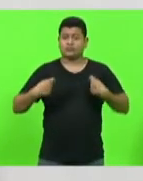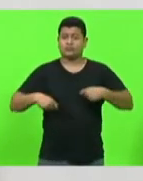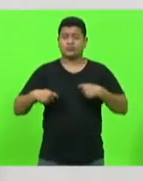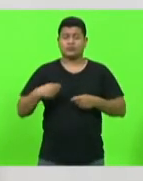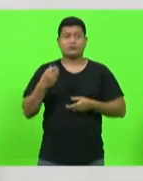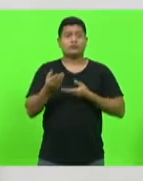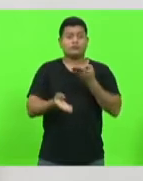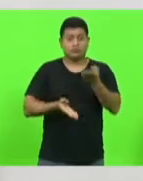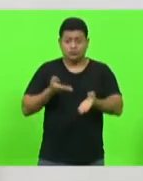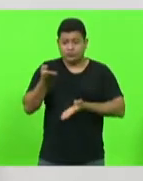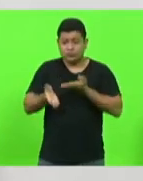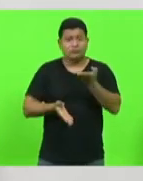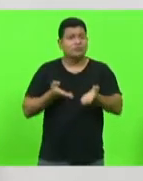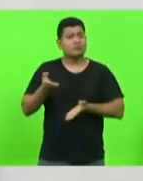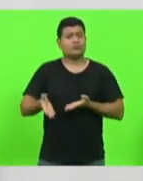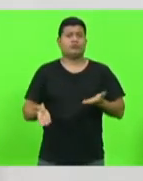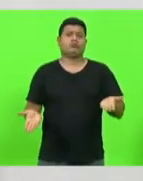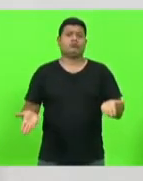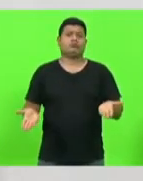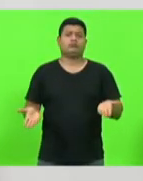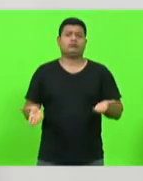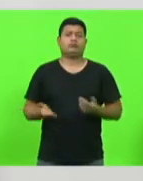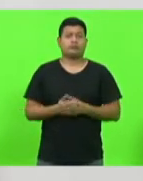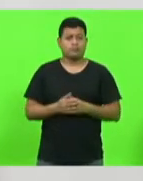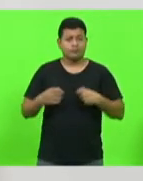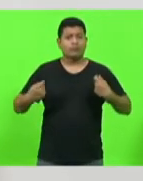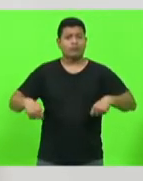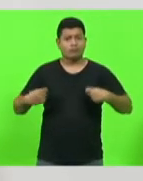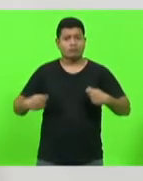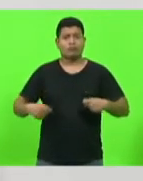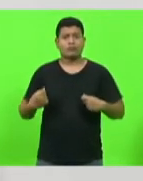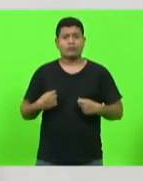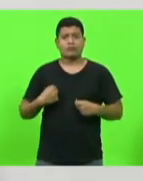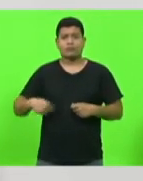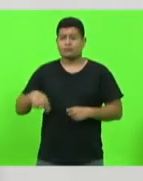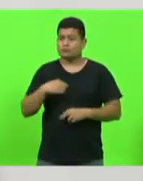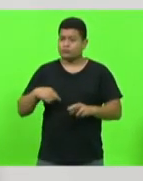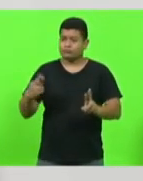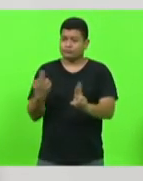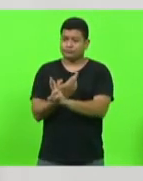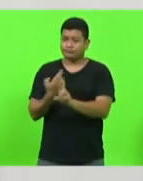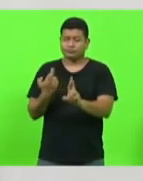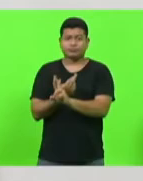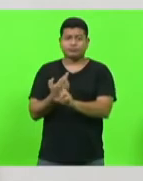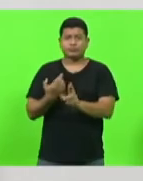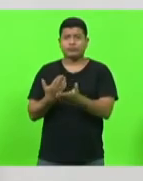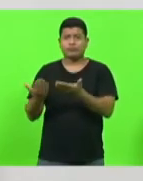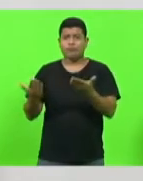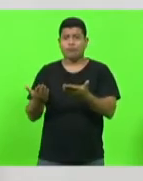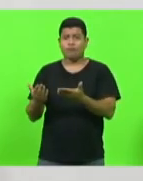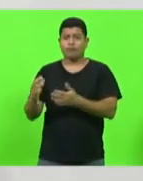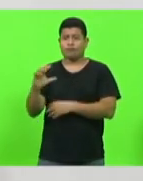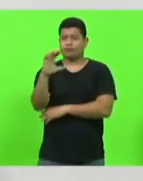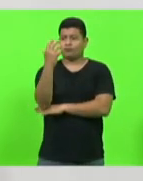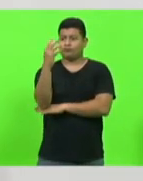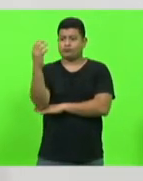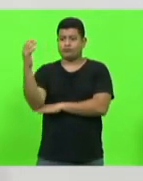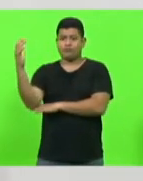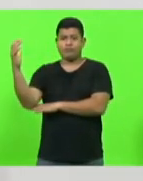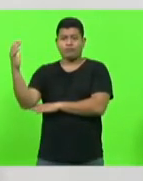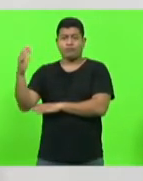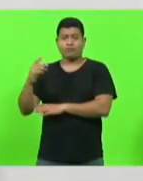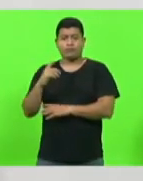fazem e se estendem na nossa relação com as matas, com a